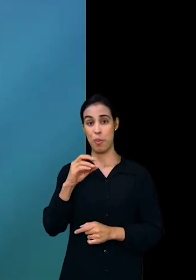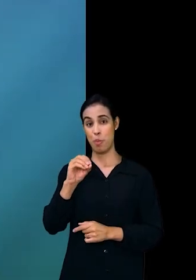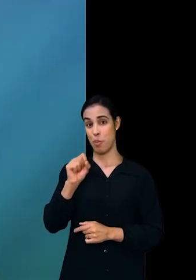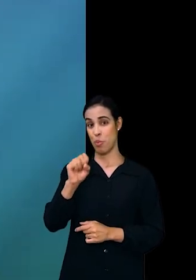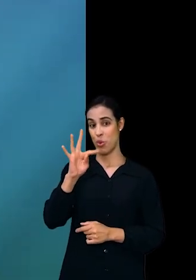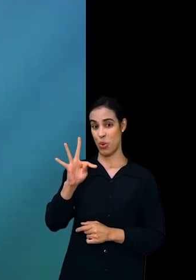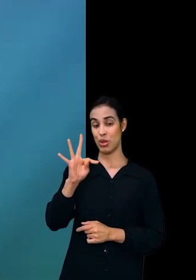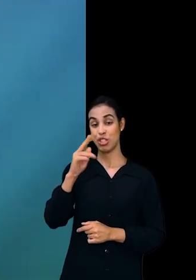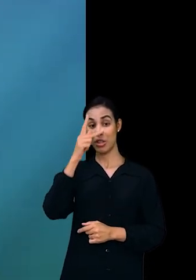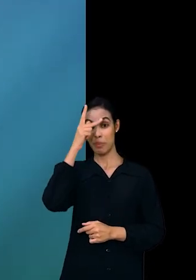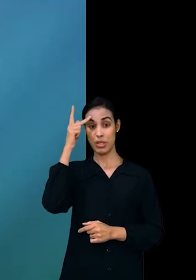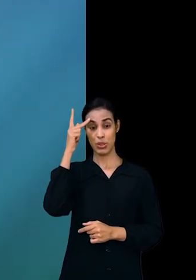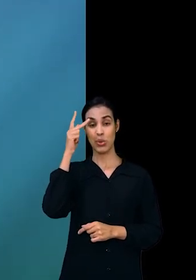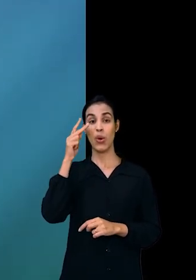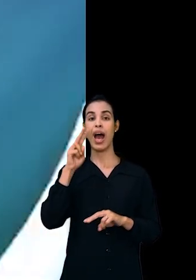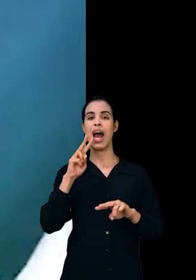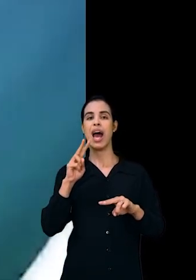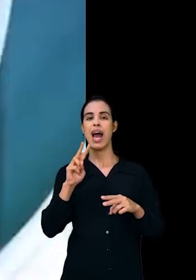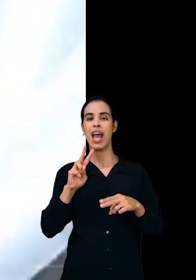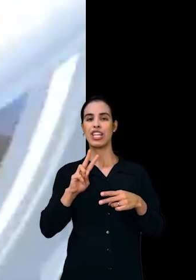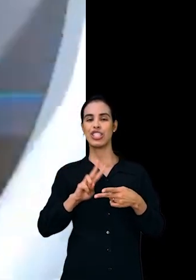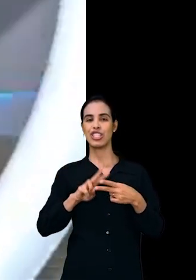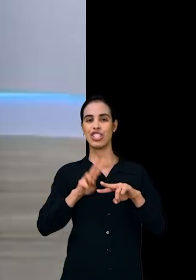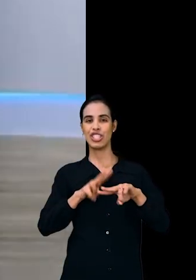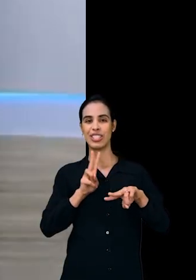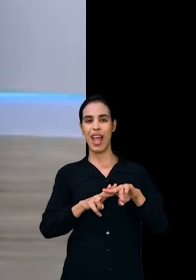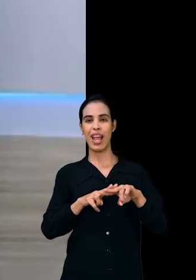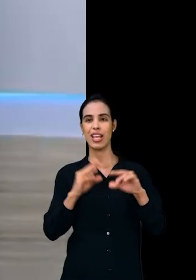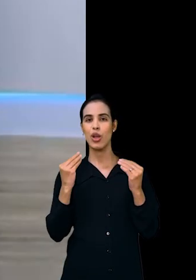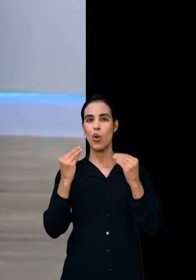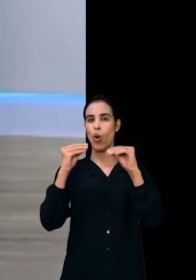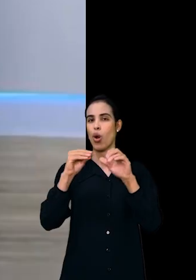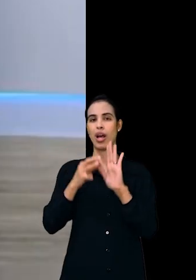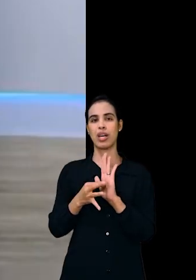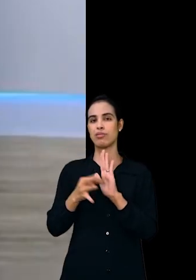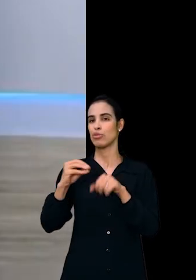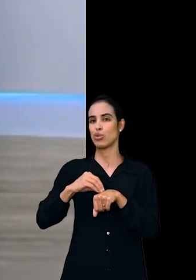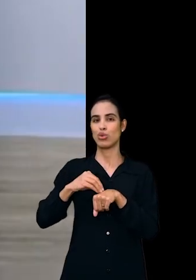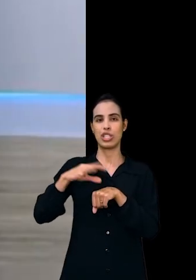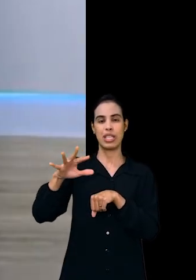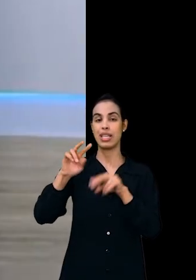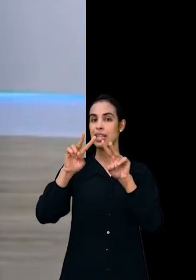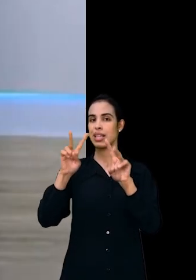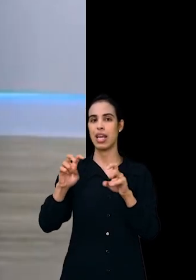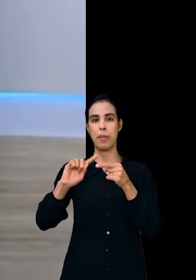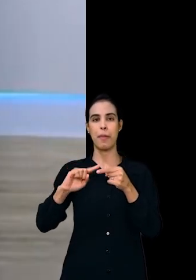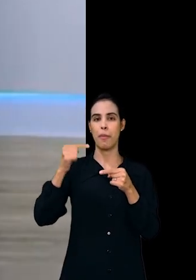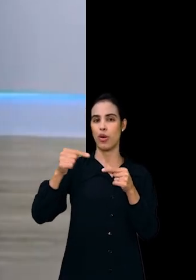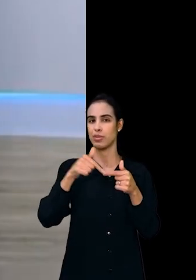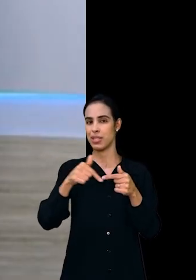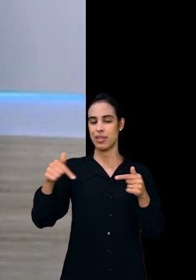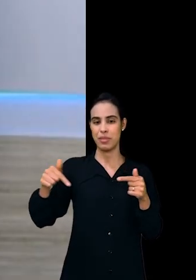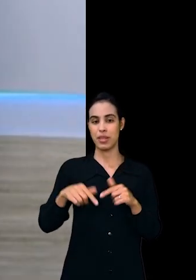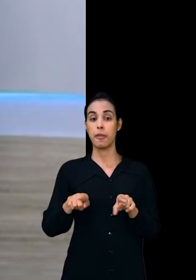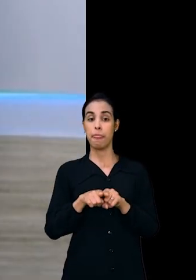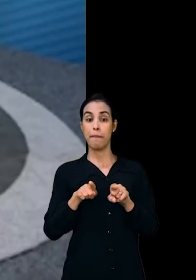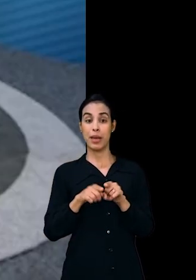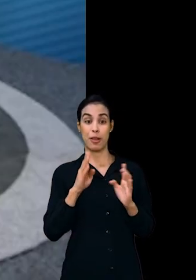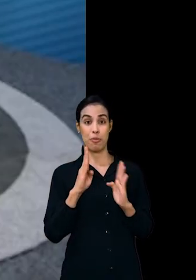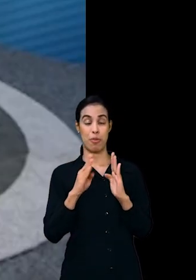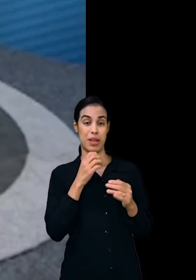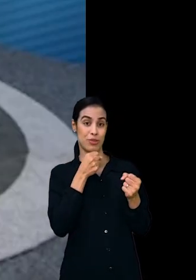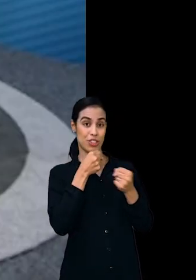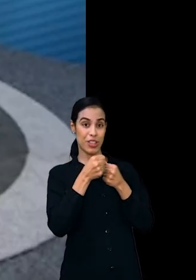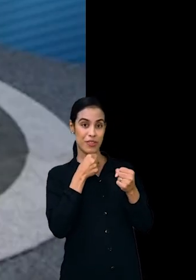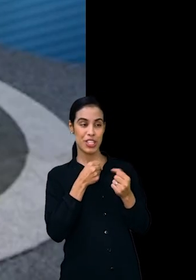deles era o Quero Post, que a pessoa colocava a hashtag Quero Post e podia sugerir um tema de reportagem. Quando a